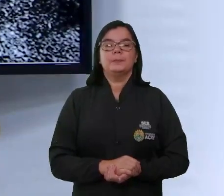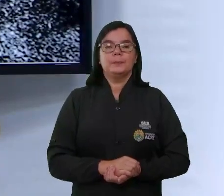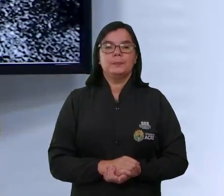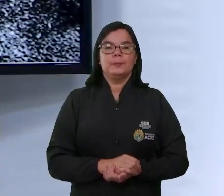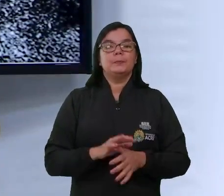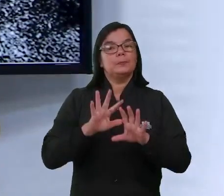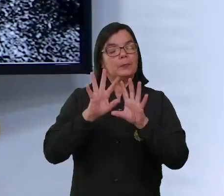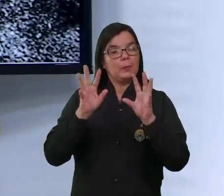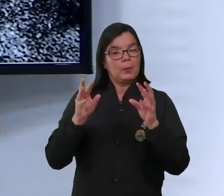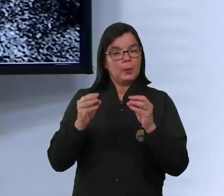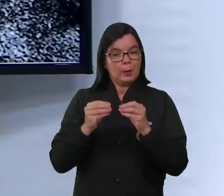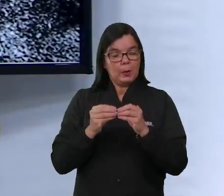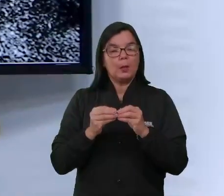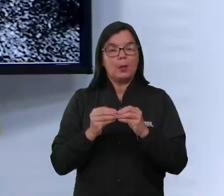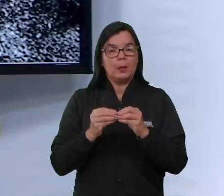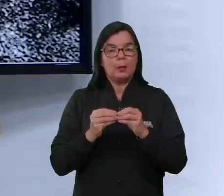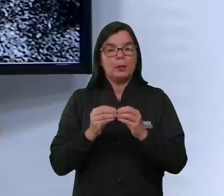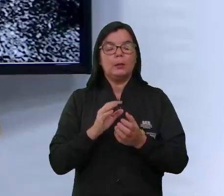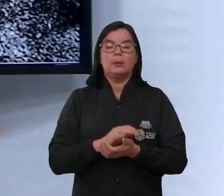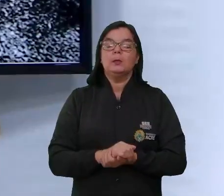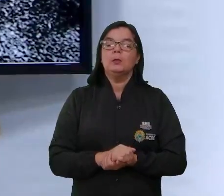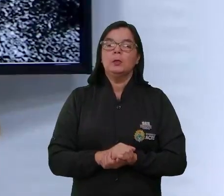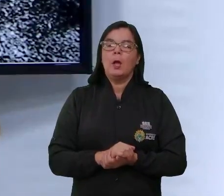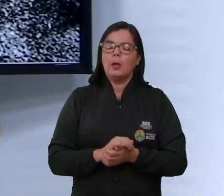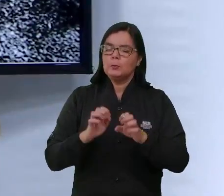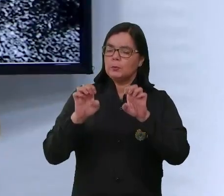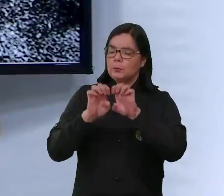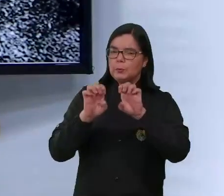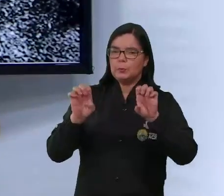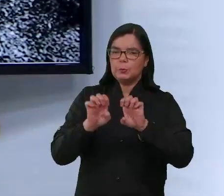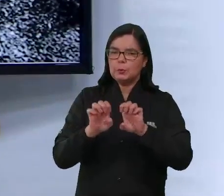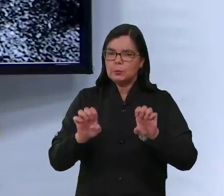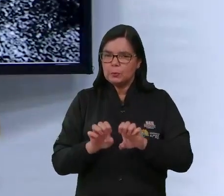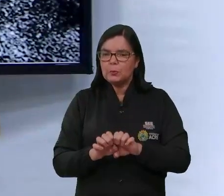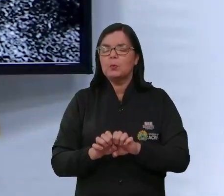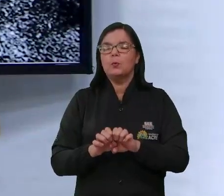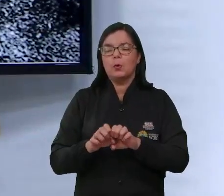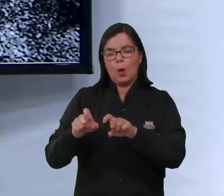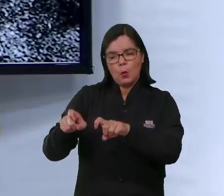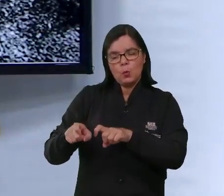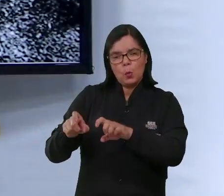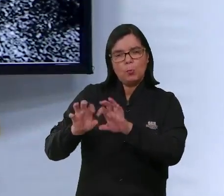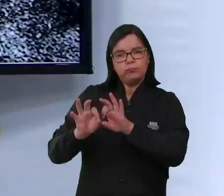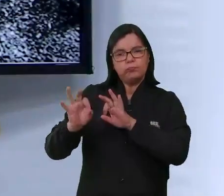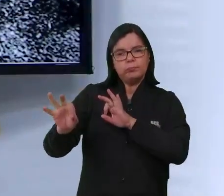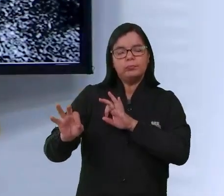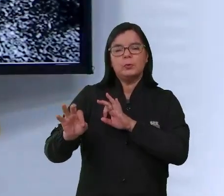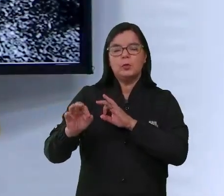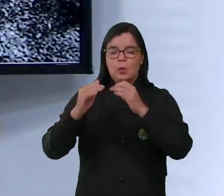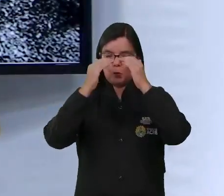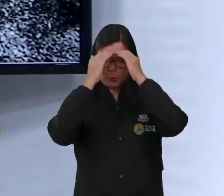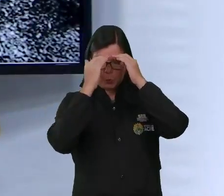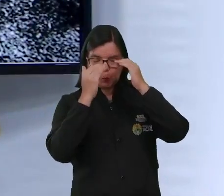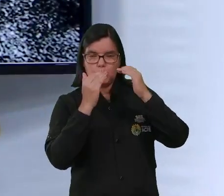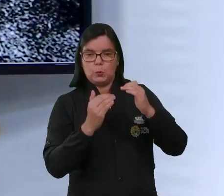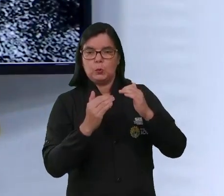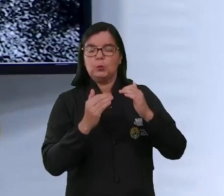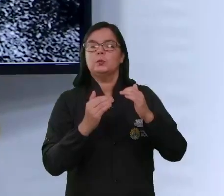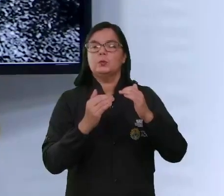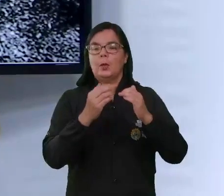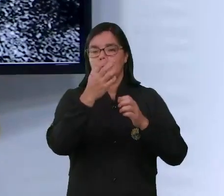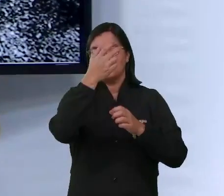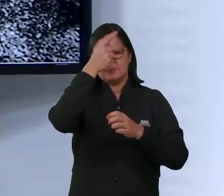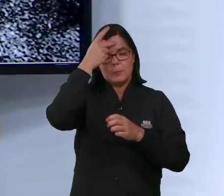era assim que a estrutura do seringal e essa submissão do seringueiro,